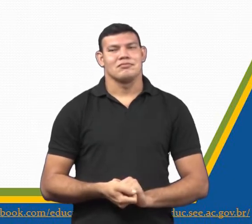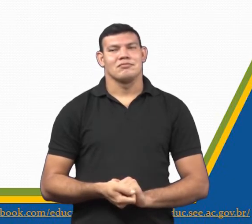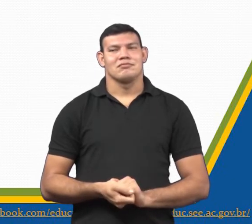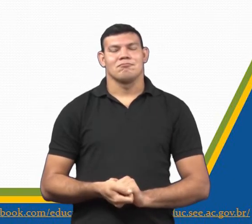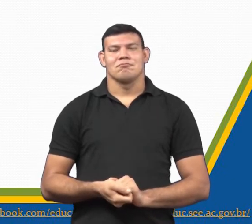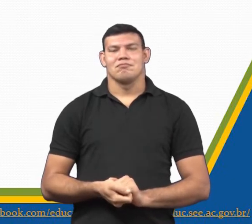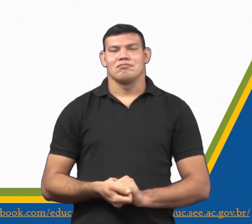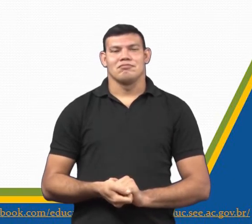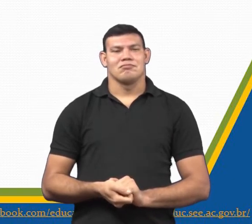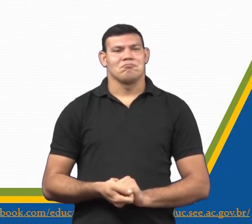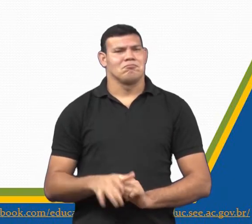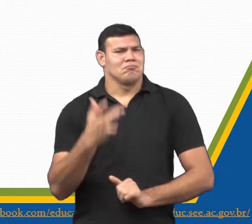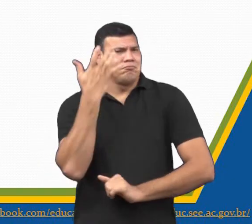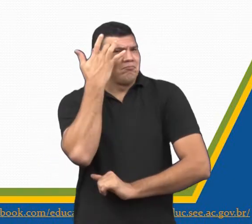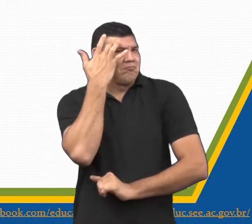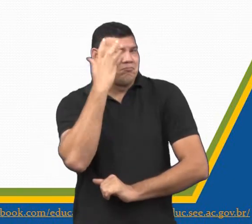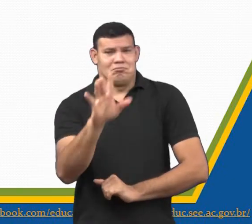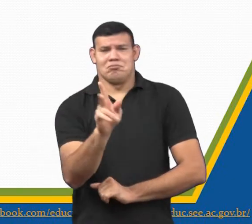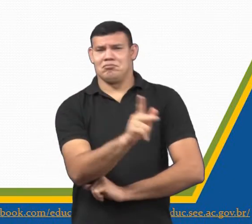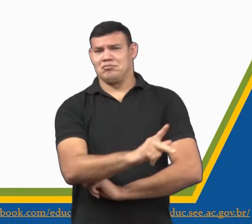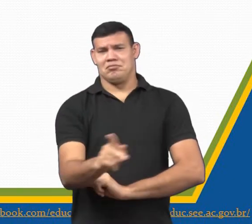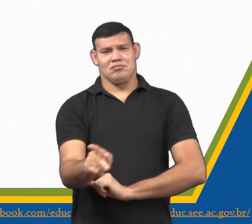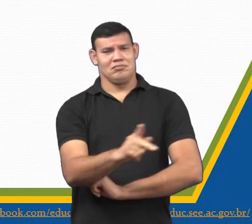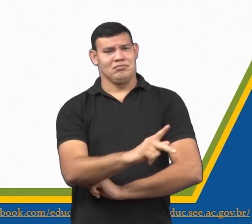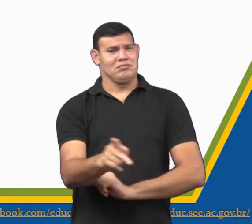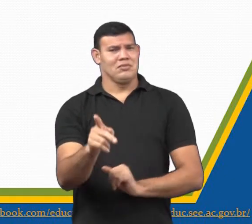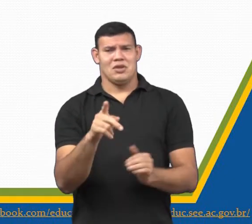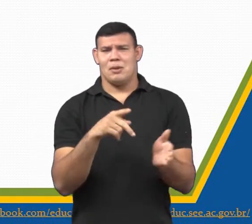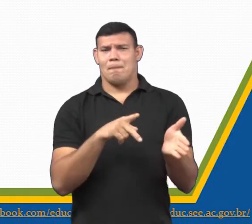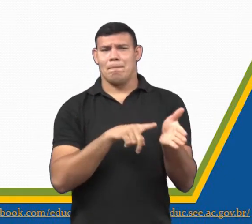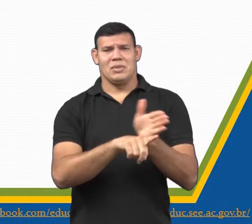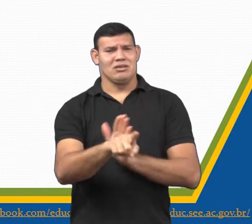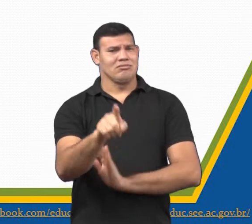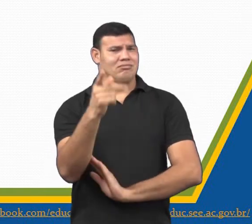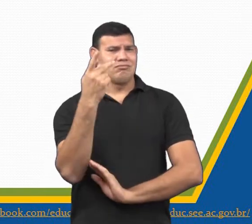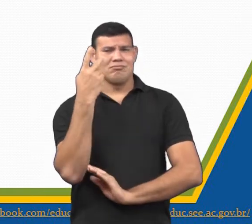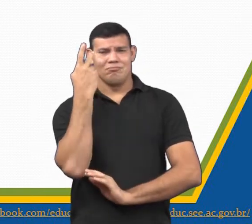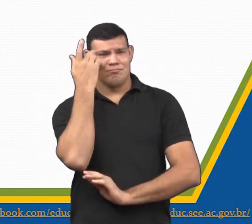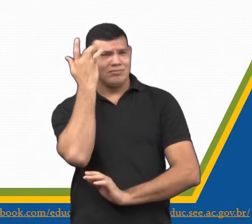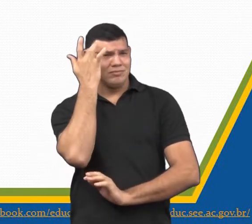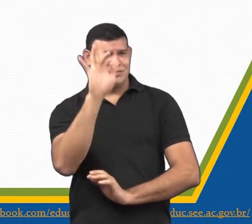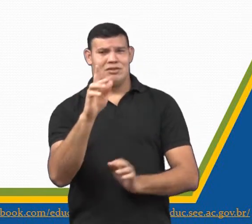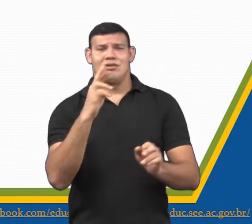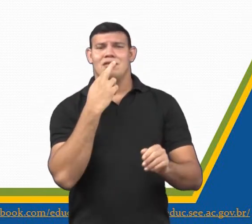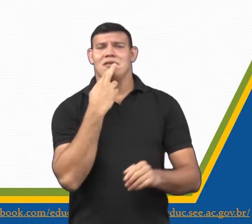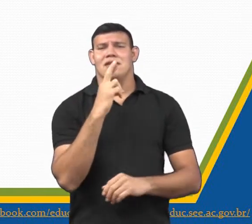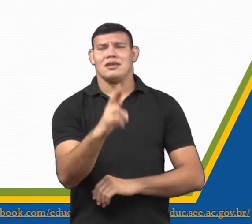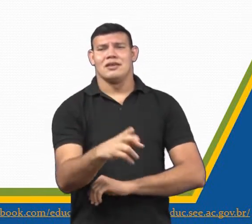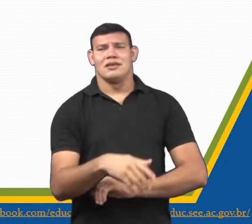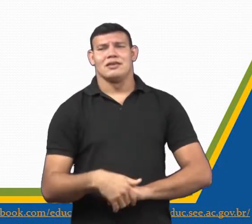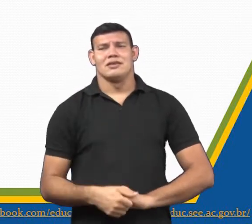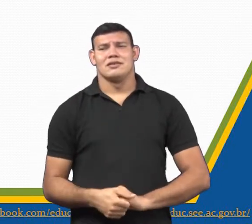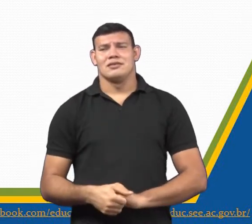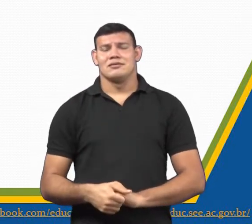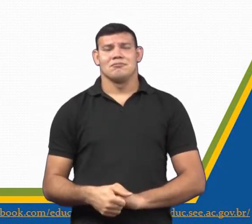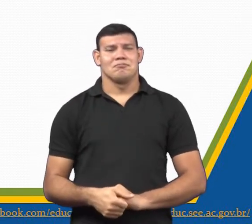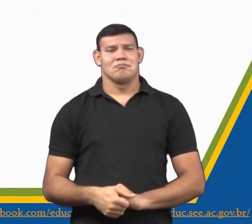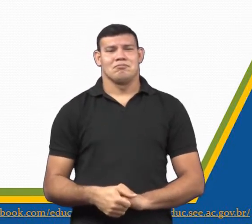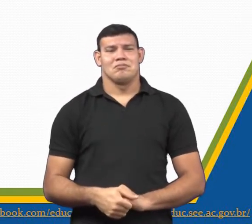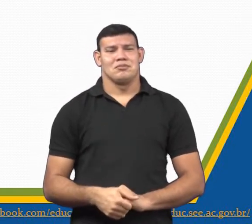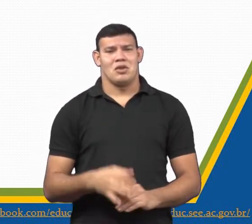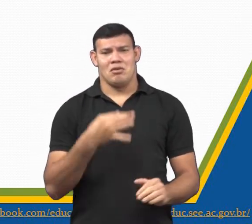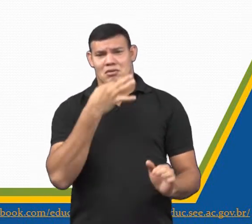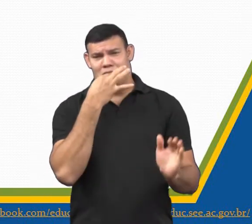Bueno, no lo sé, profesor. Esta pregunta yo no lo sé la respuesta. Sin